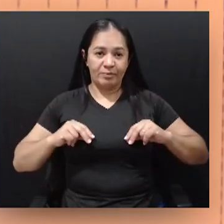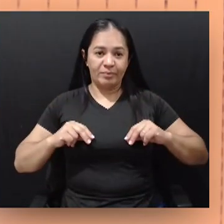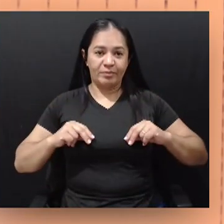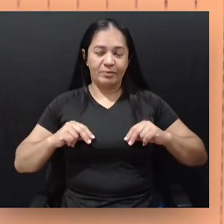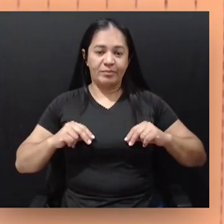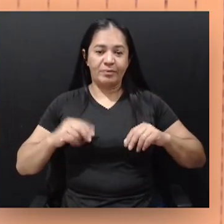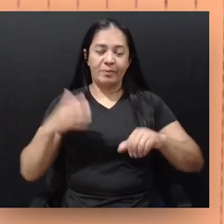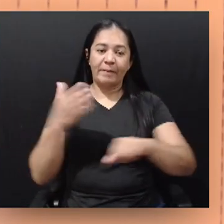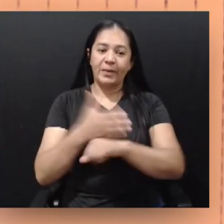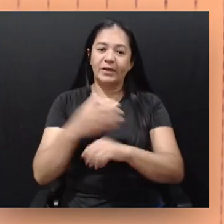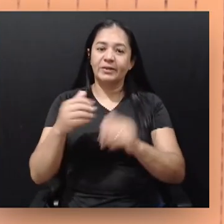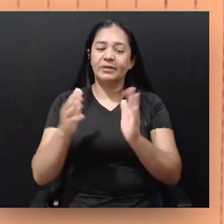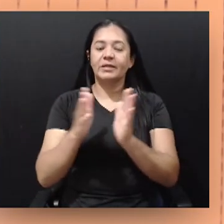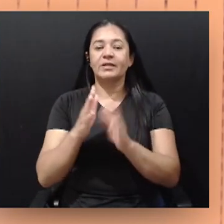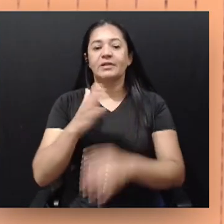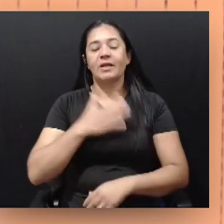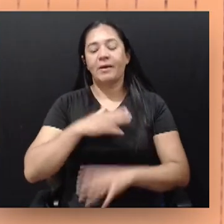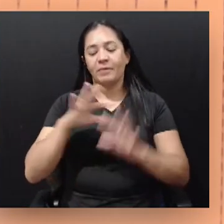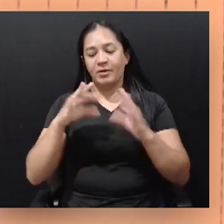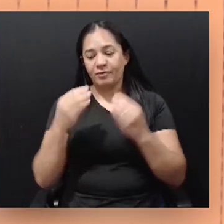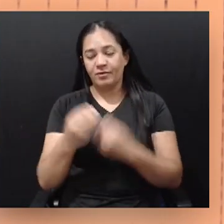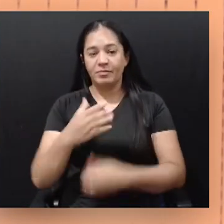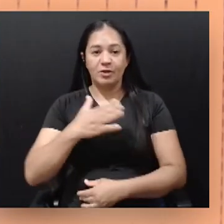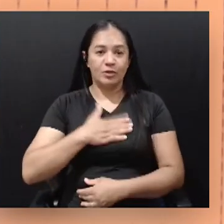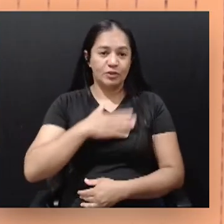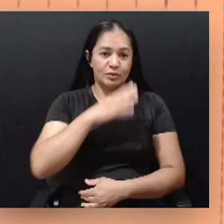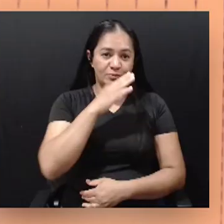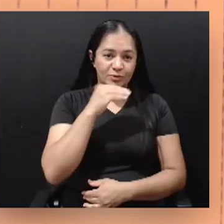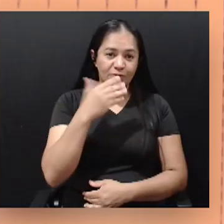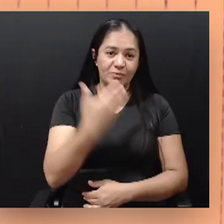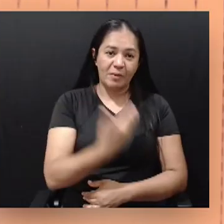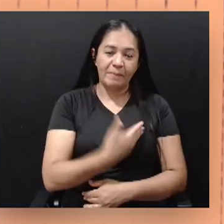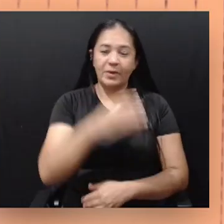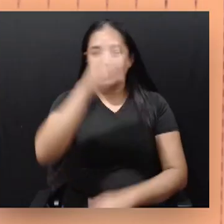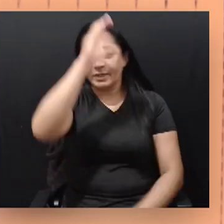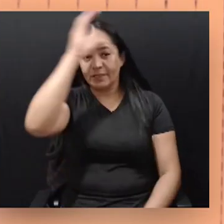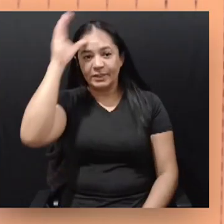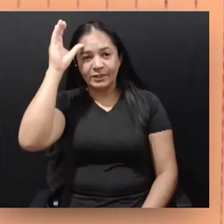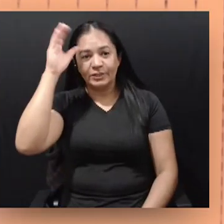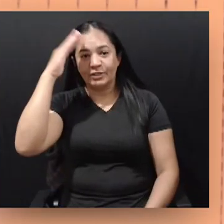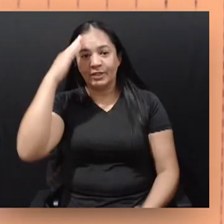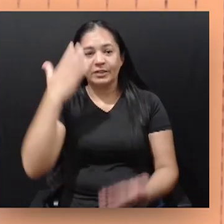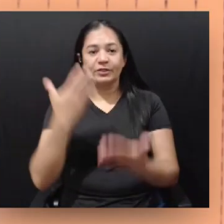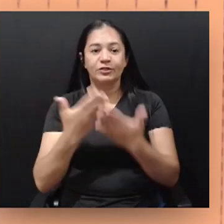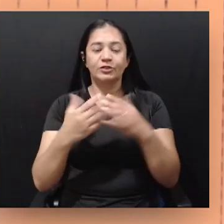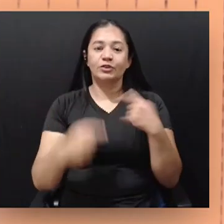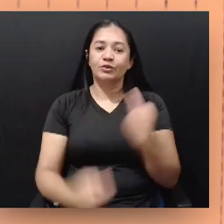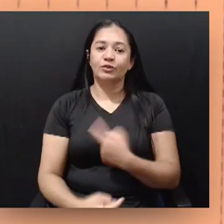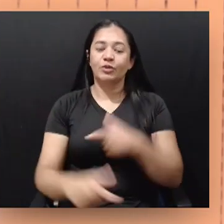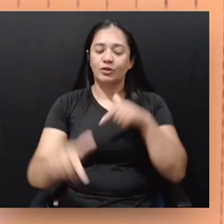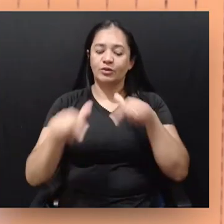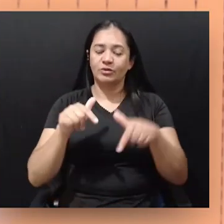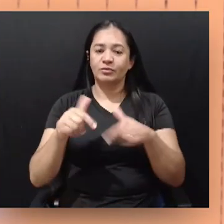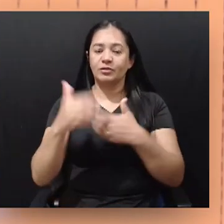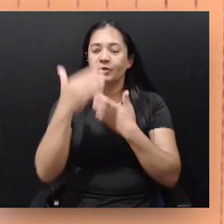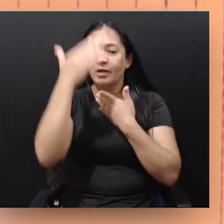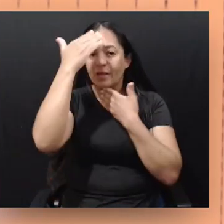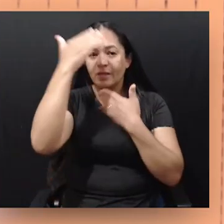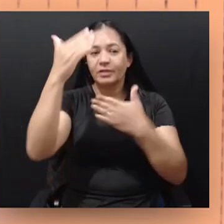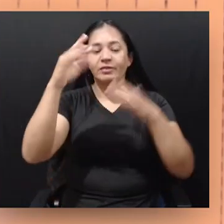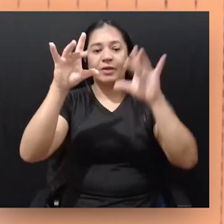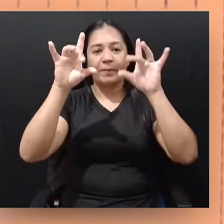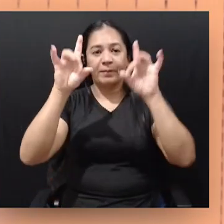meus colaboradores, meus amigos e clientes que confiam em nosso trabalho. Quero fazer um agradecimento especial ao vereador Eduardo